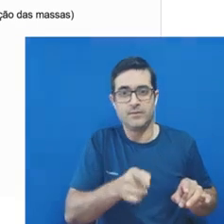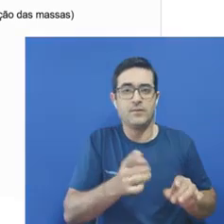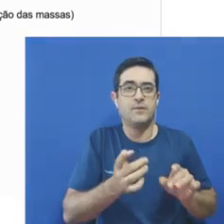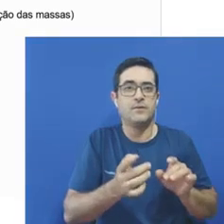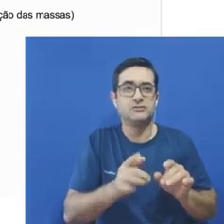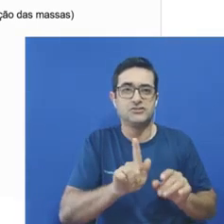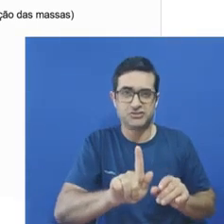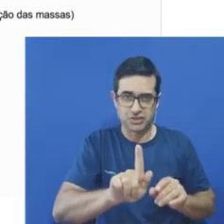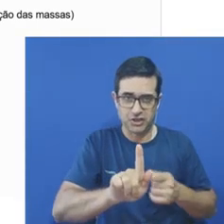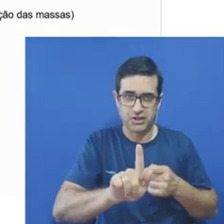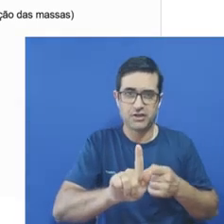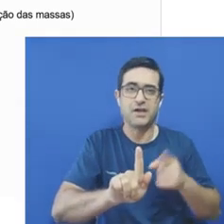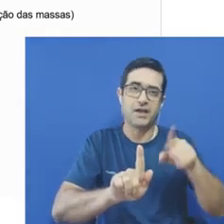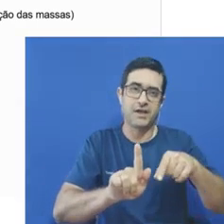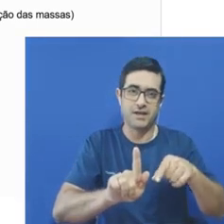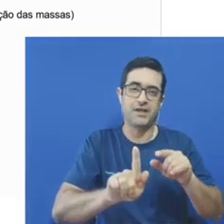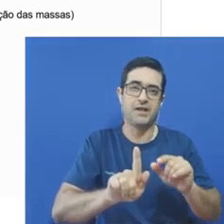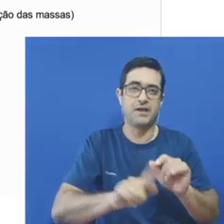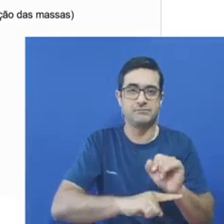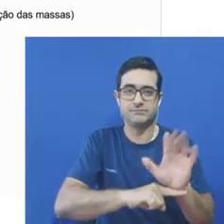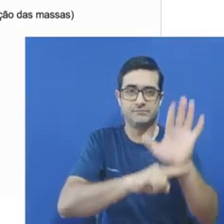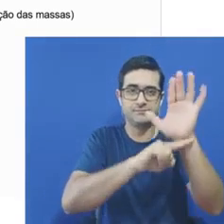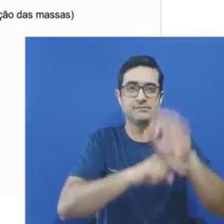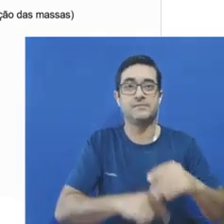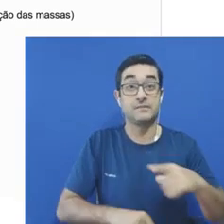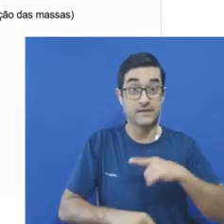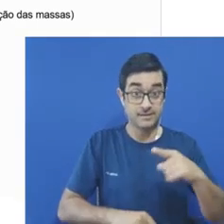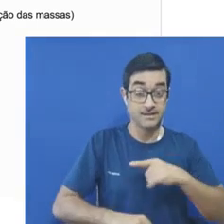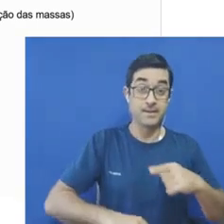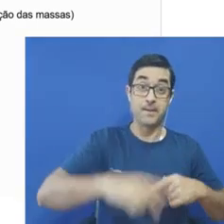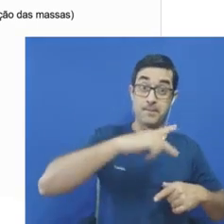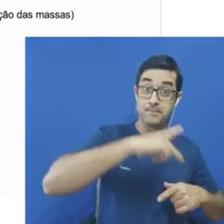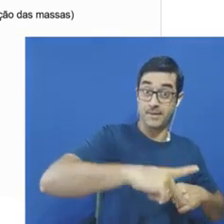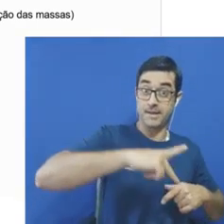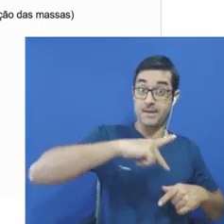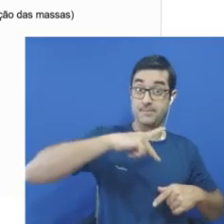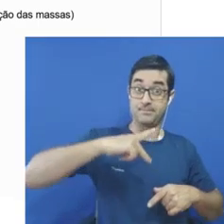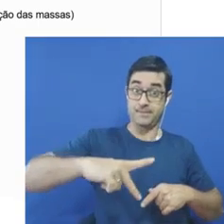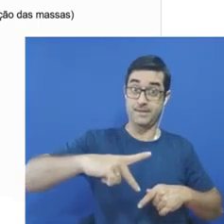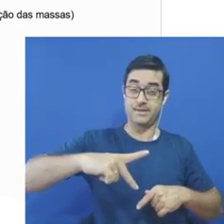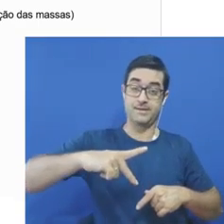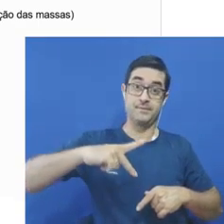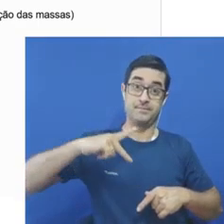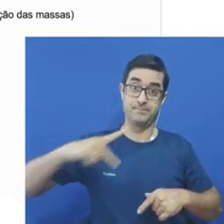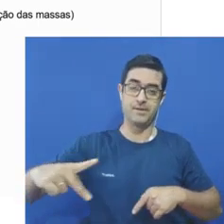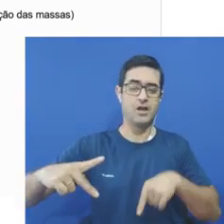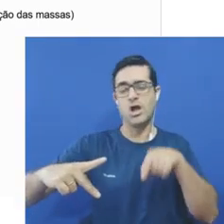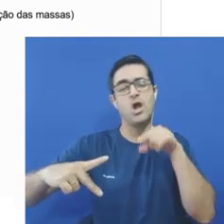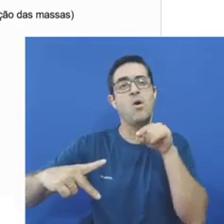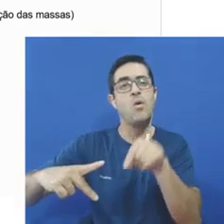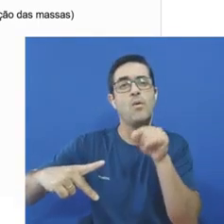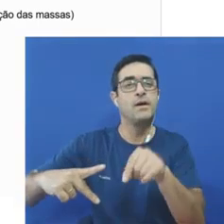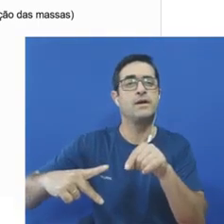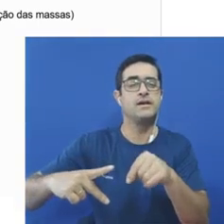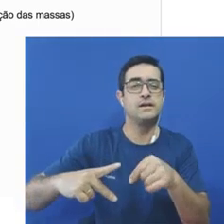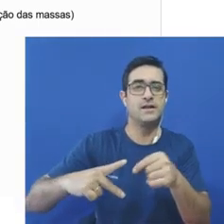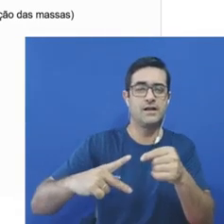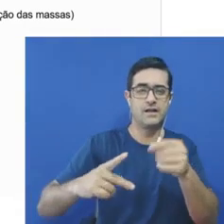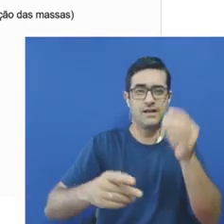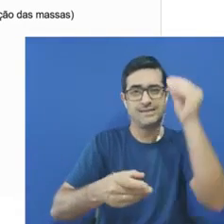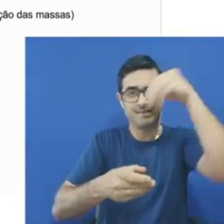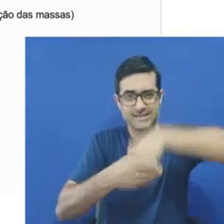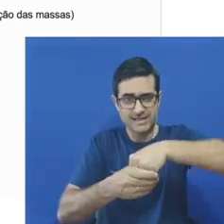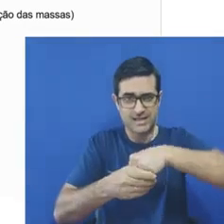colocar PPT, né? Precipitado, que quer dizer que aquele sólido ele precipitou no líquido, ele não